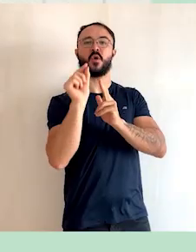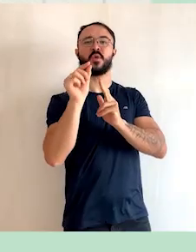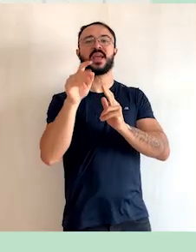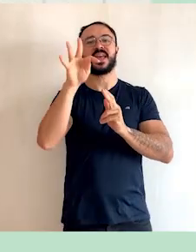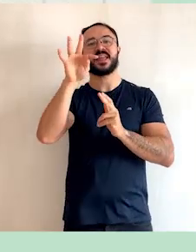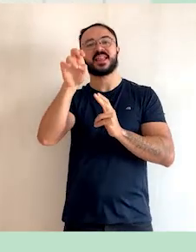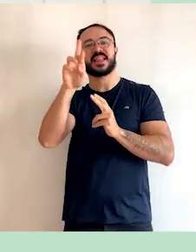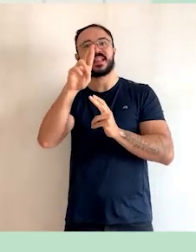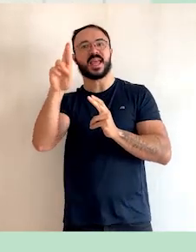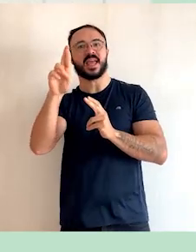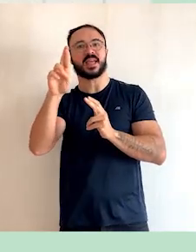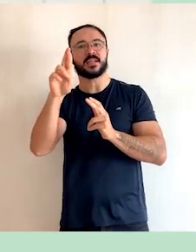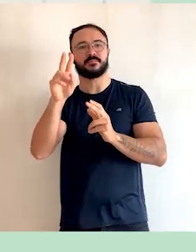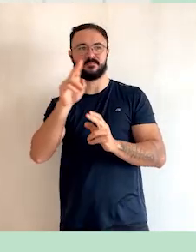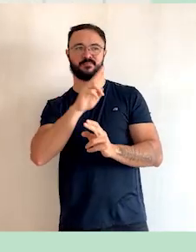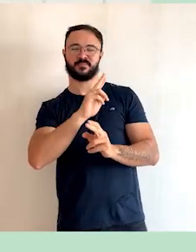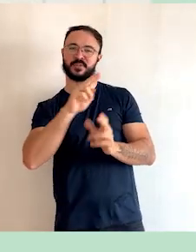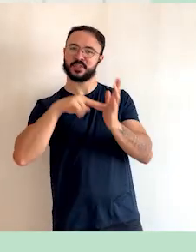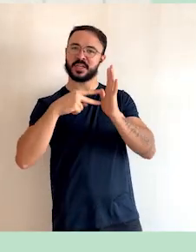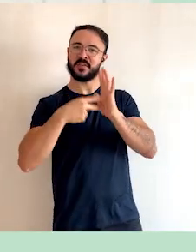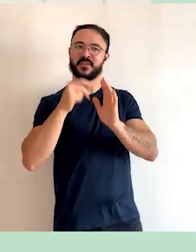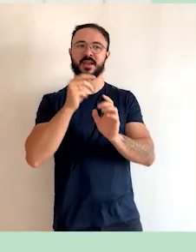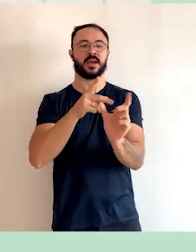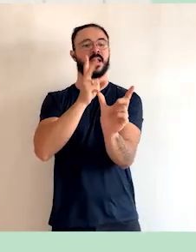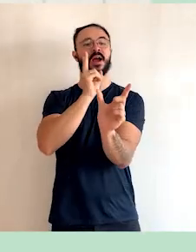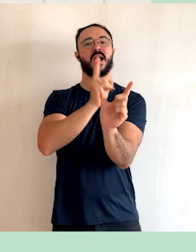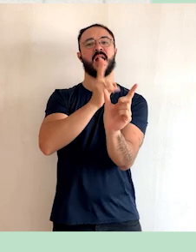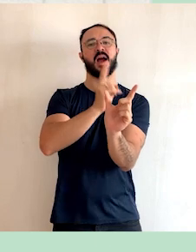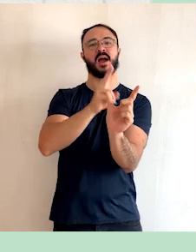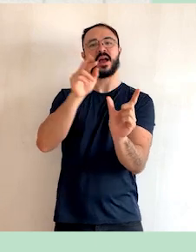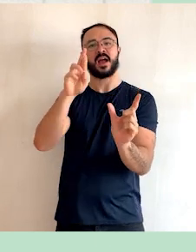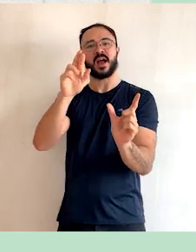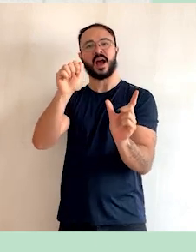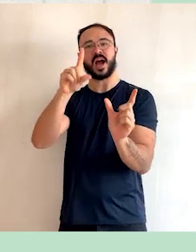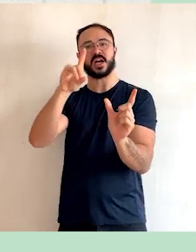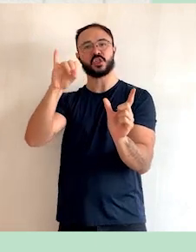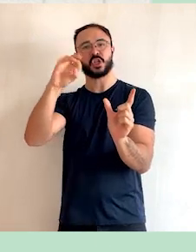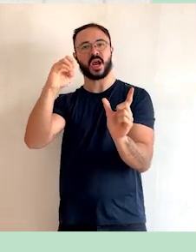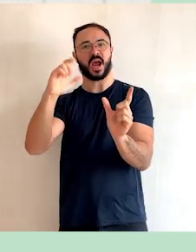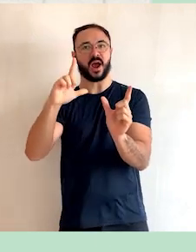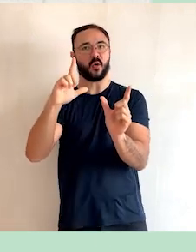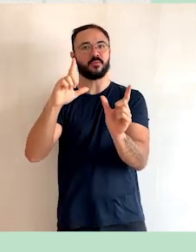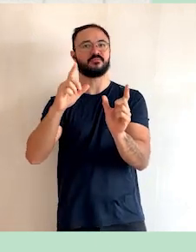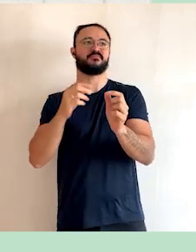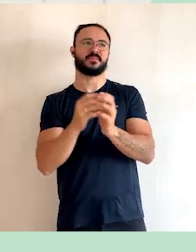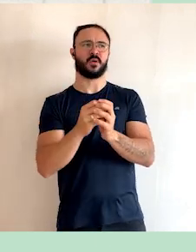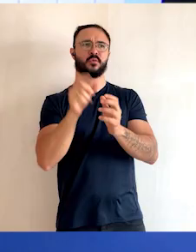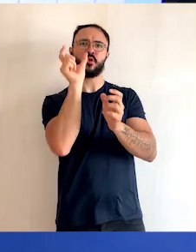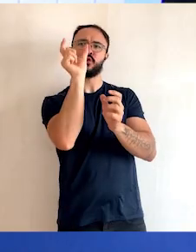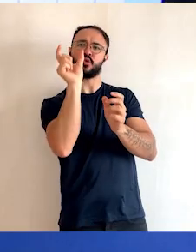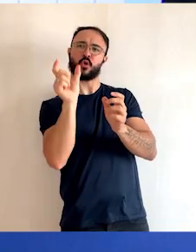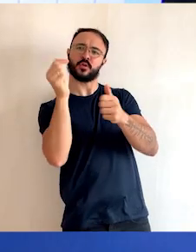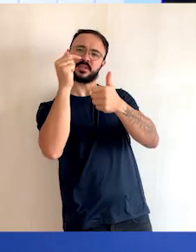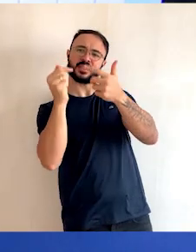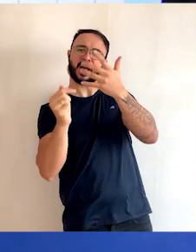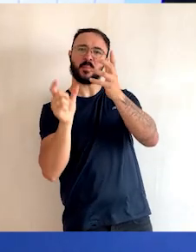elemento que se repete é chamado de radical e é quem nos demonstra que tais palavras pertencem à mesma